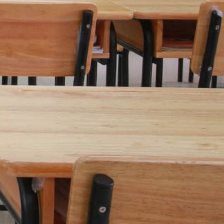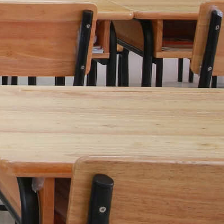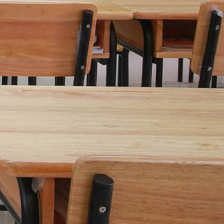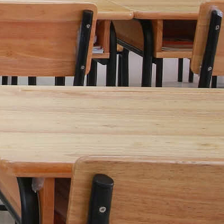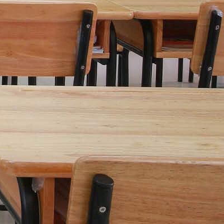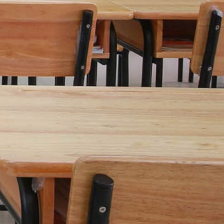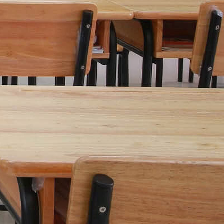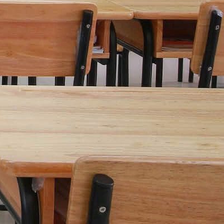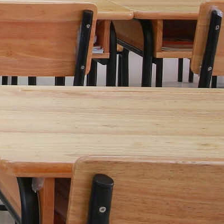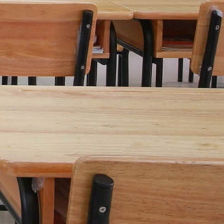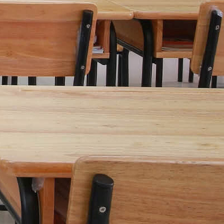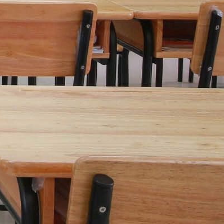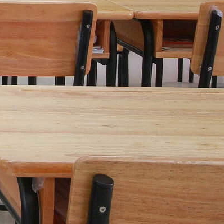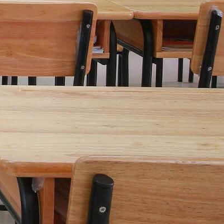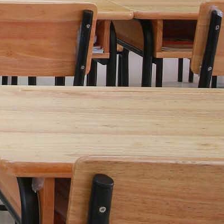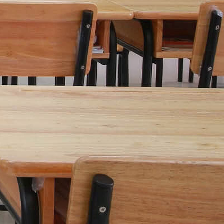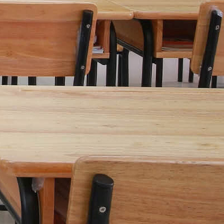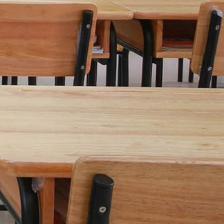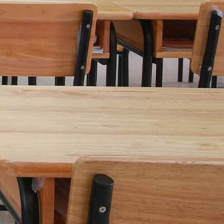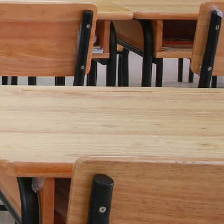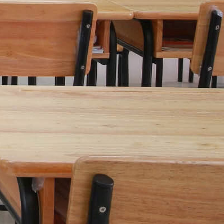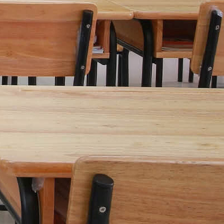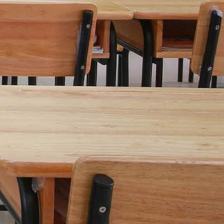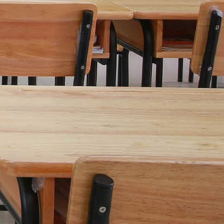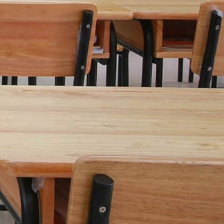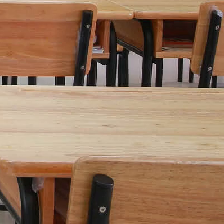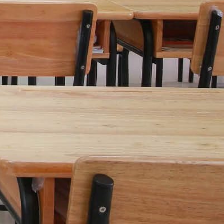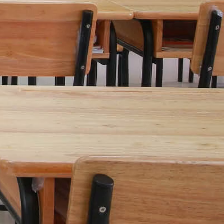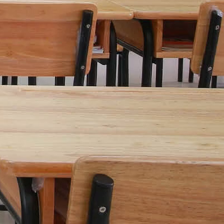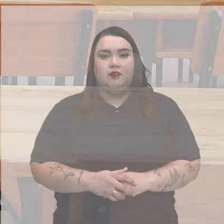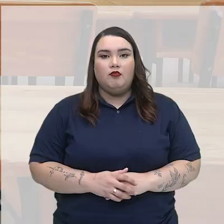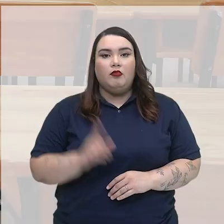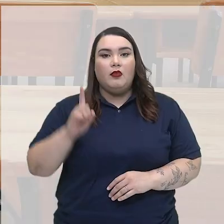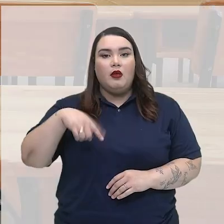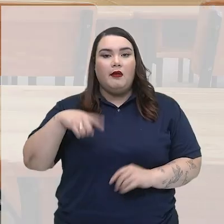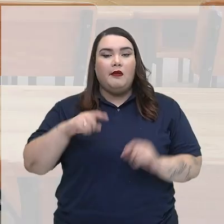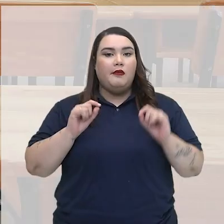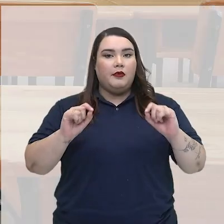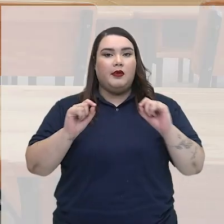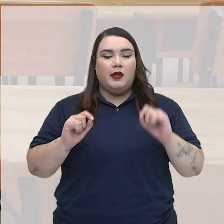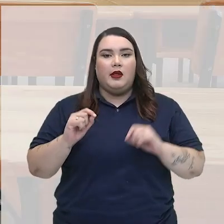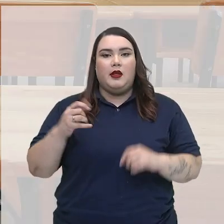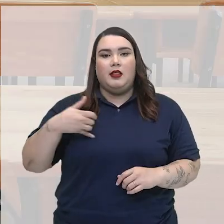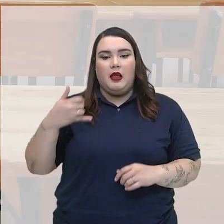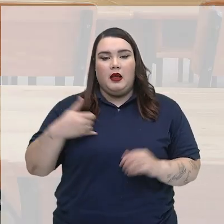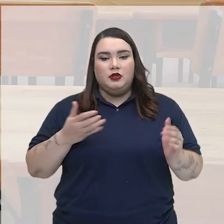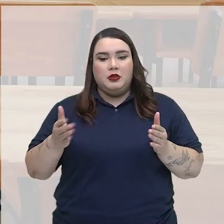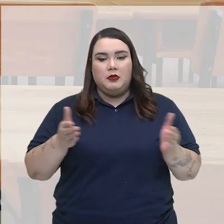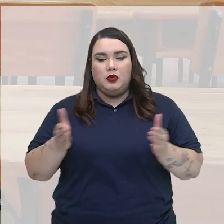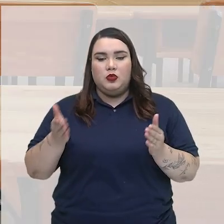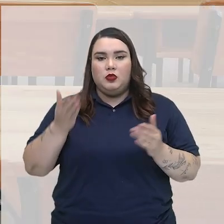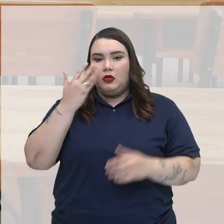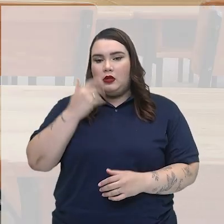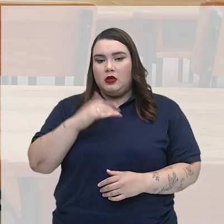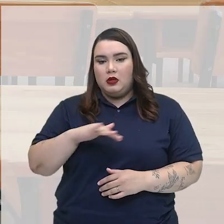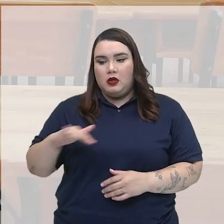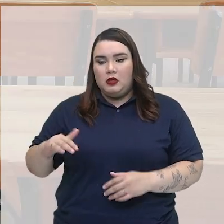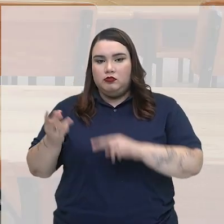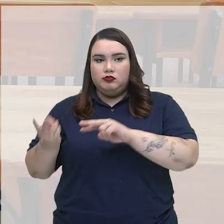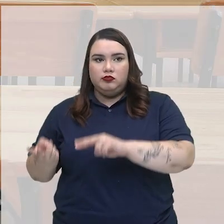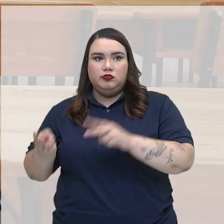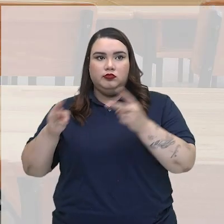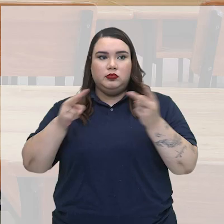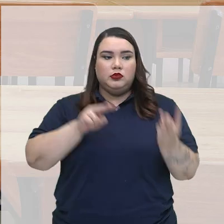o quê? A adolescência. Eu tenho certeza que vocês gostaram dessa aula, portanto, vamos rever aí algumas